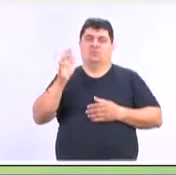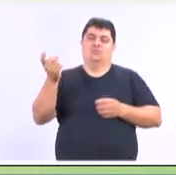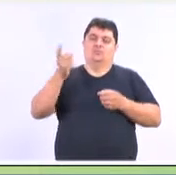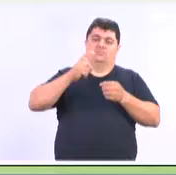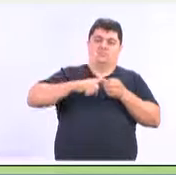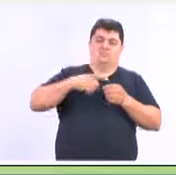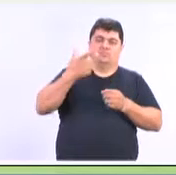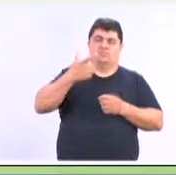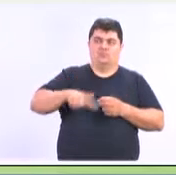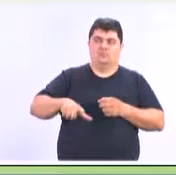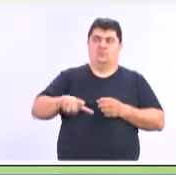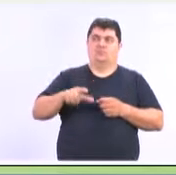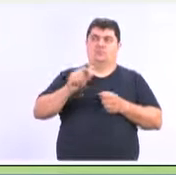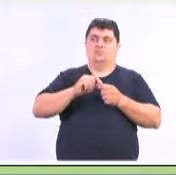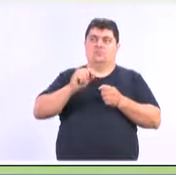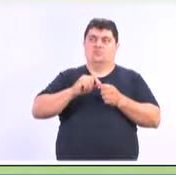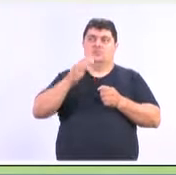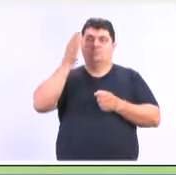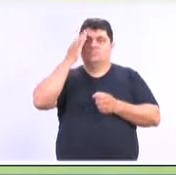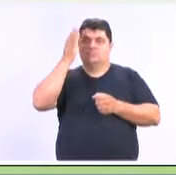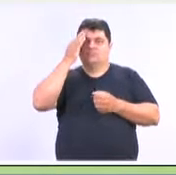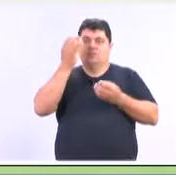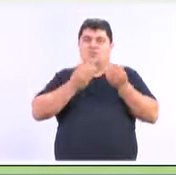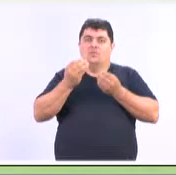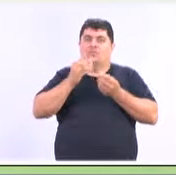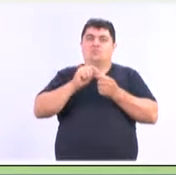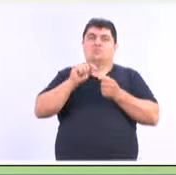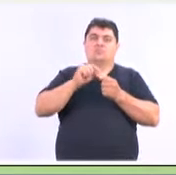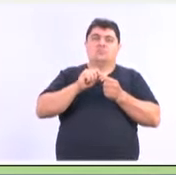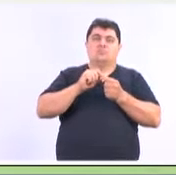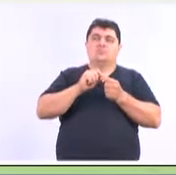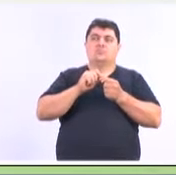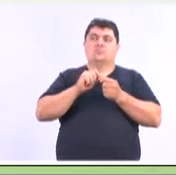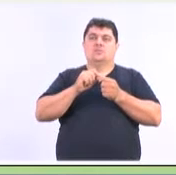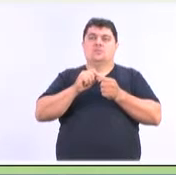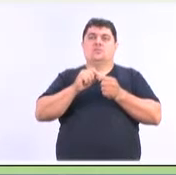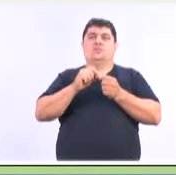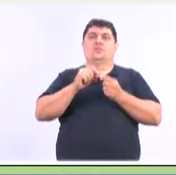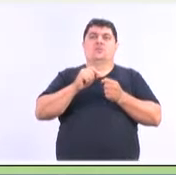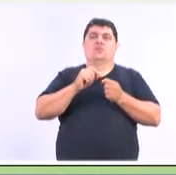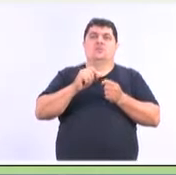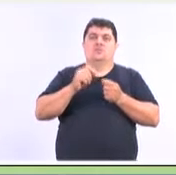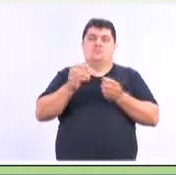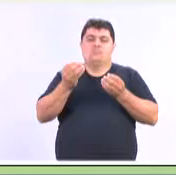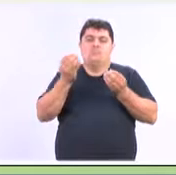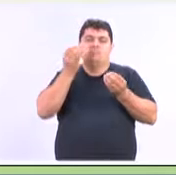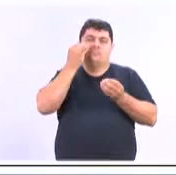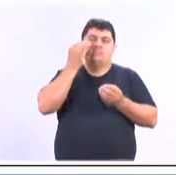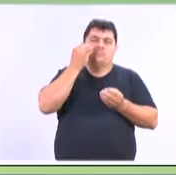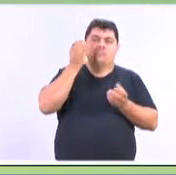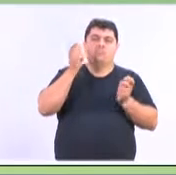compreender e elaborar os cálculos da análise vertical e horizontal.